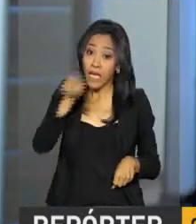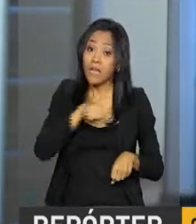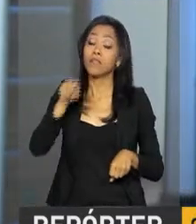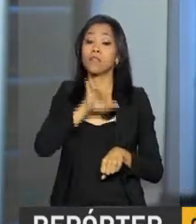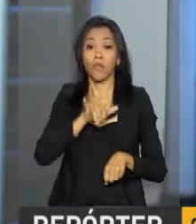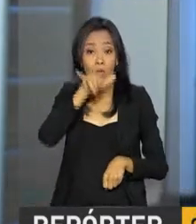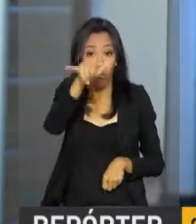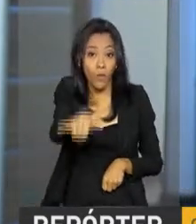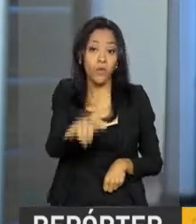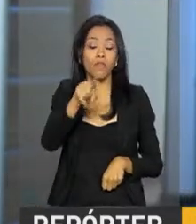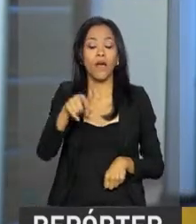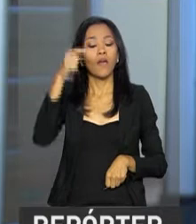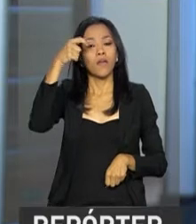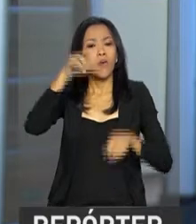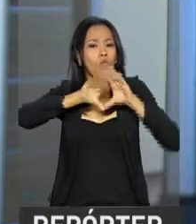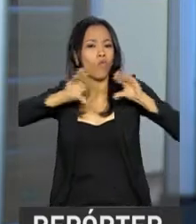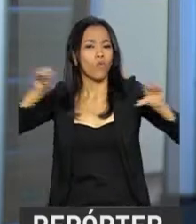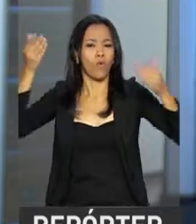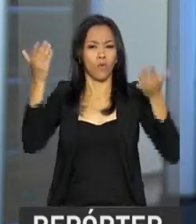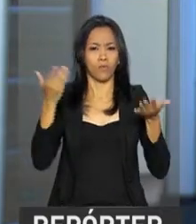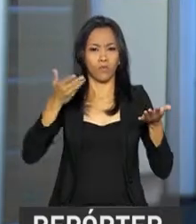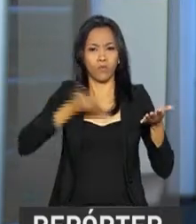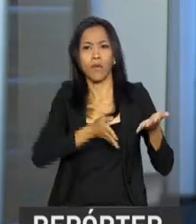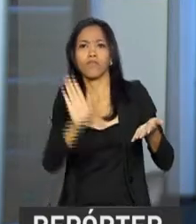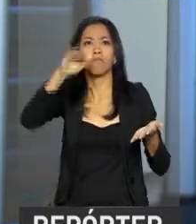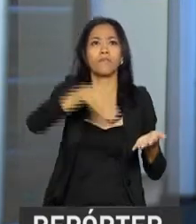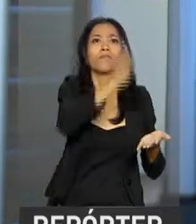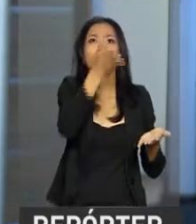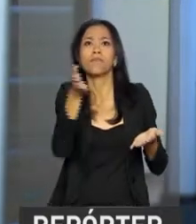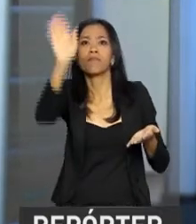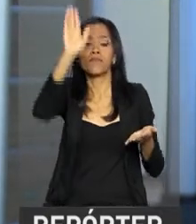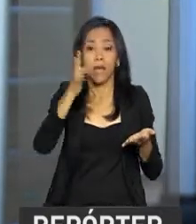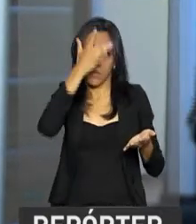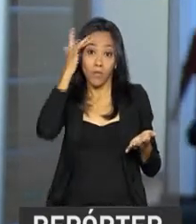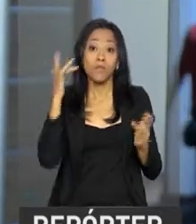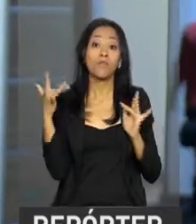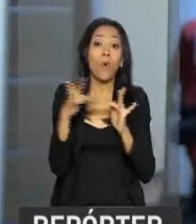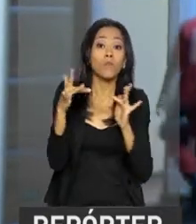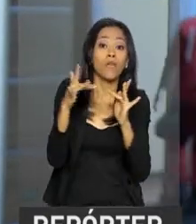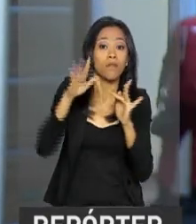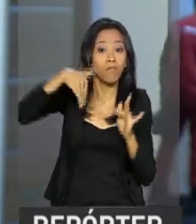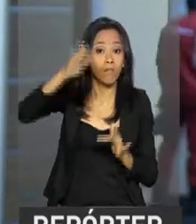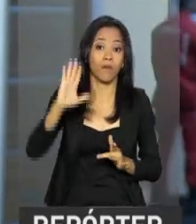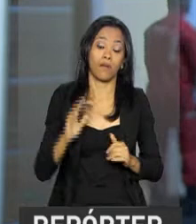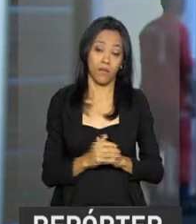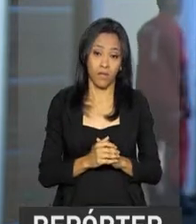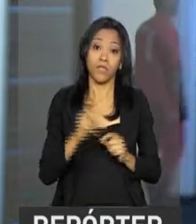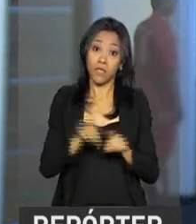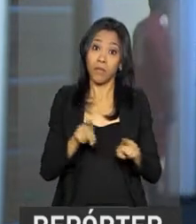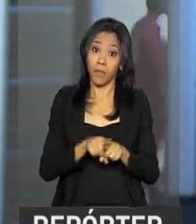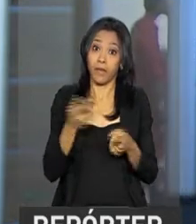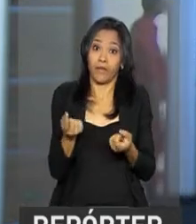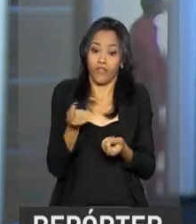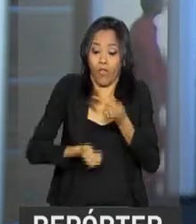há um maior conforto na locomoção aproximam as pessoas e proporcionam negócios com